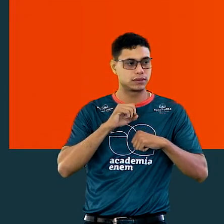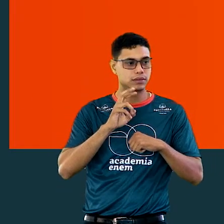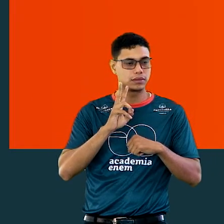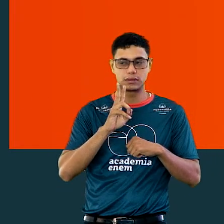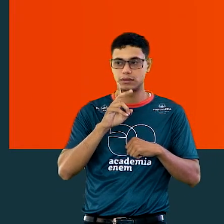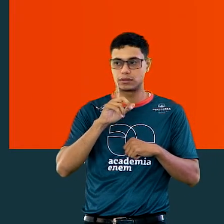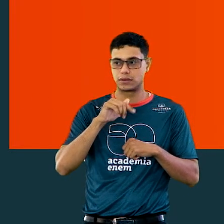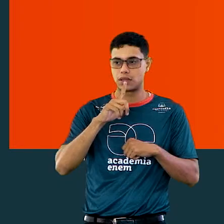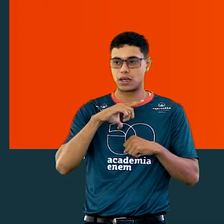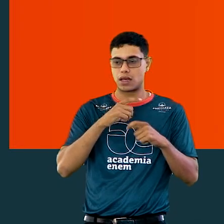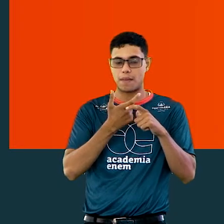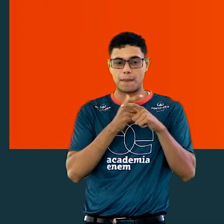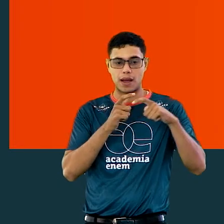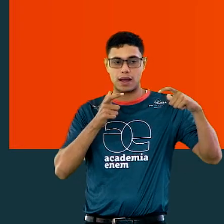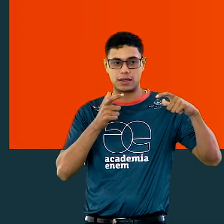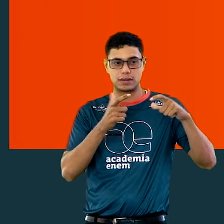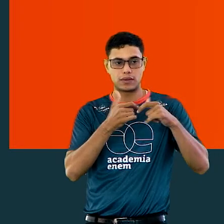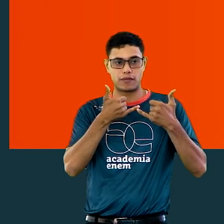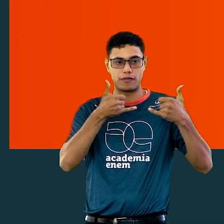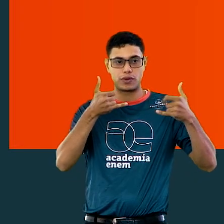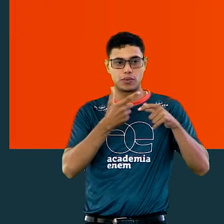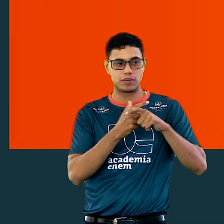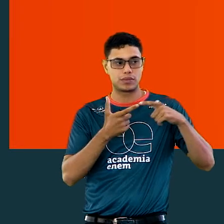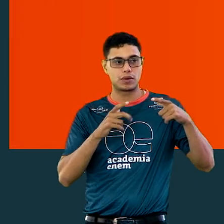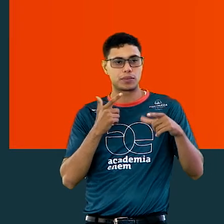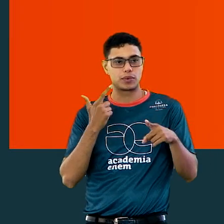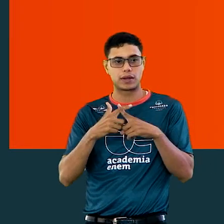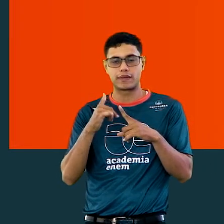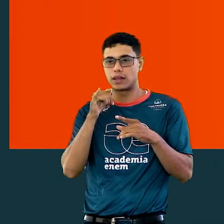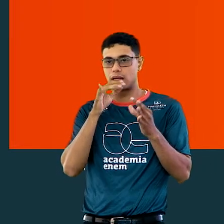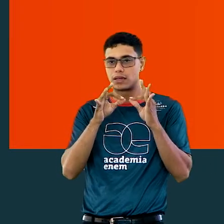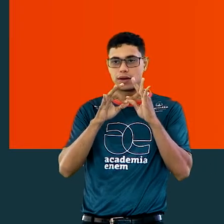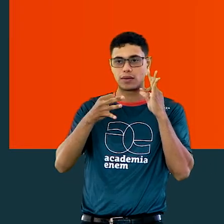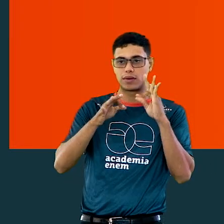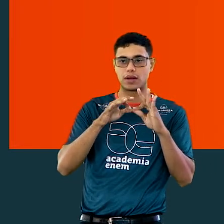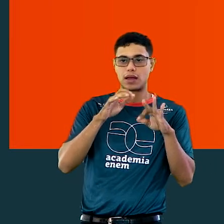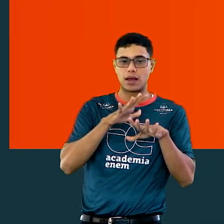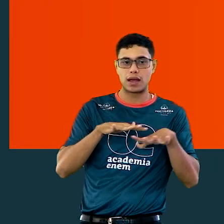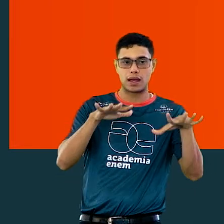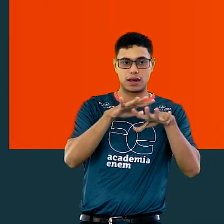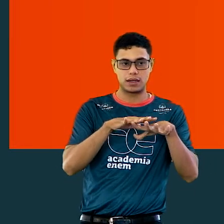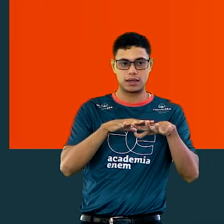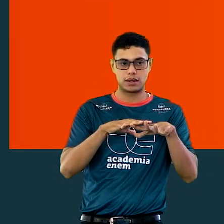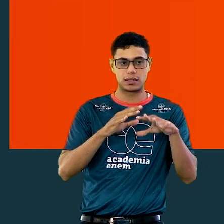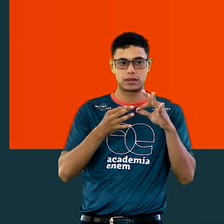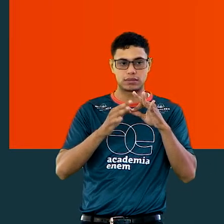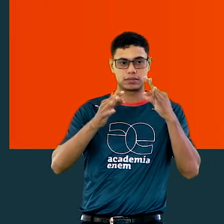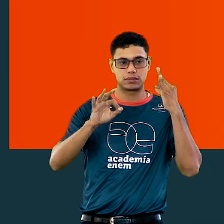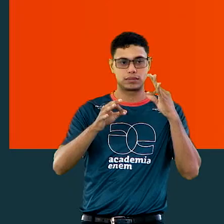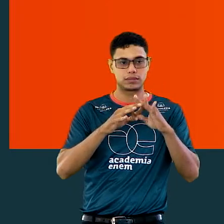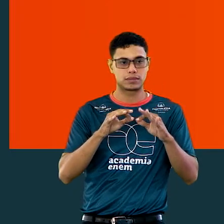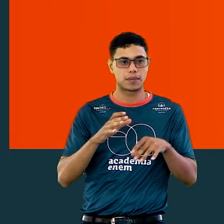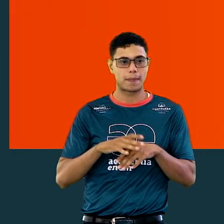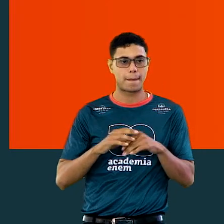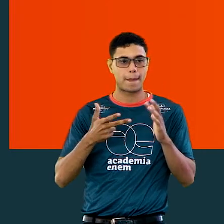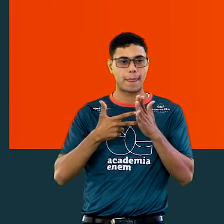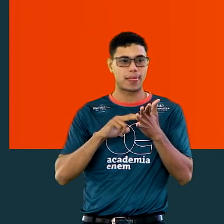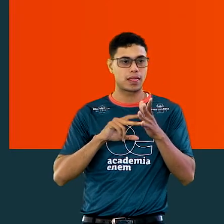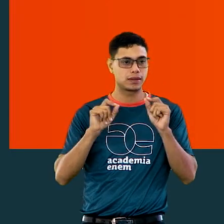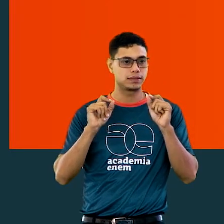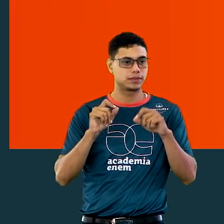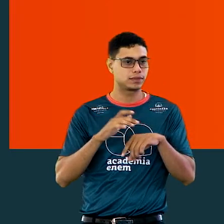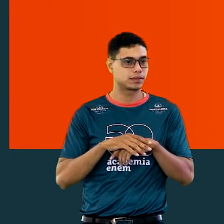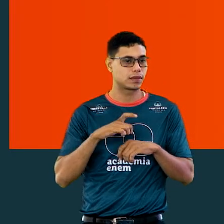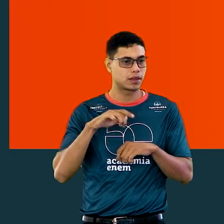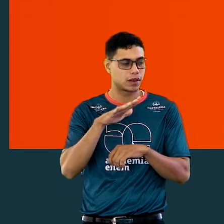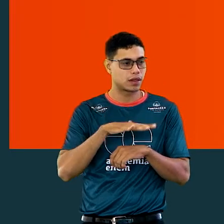a espessura do fio. Não é a espessura, porque a espessura é um comprimento. É a área da secção transversal. Ou seja, se a